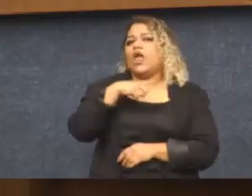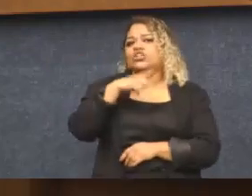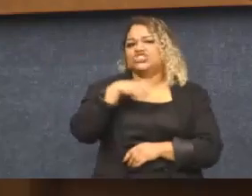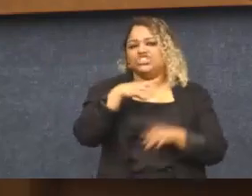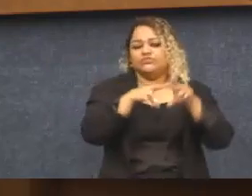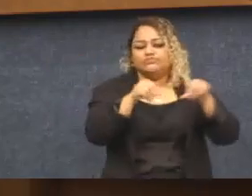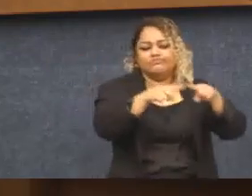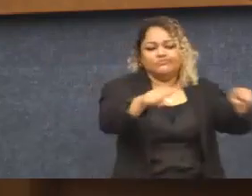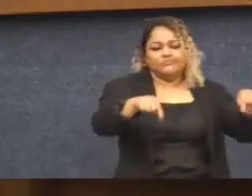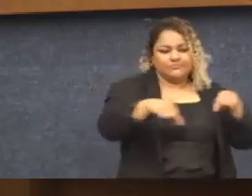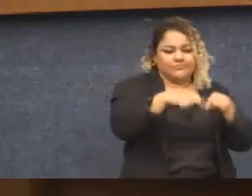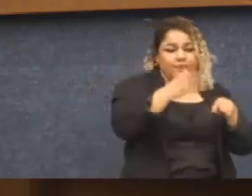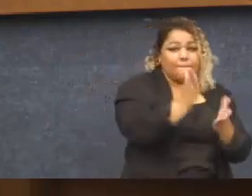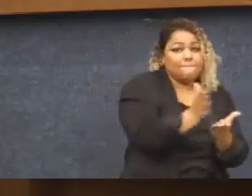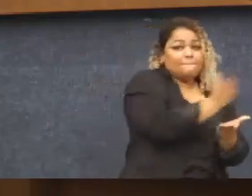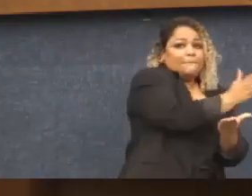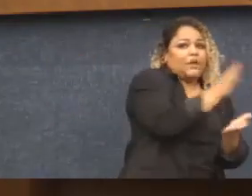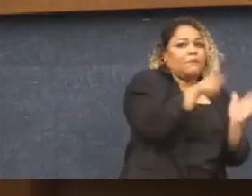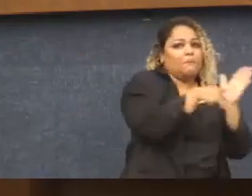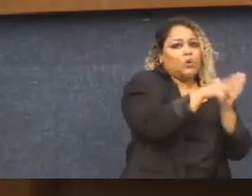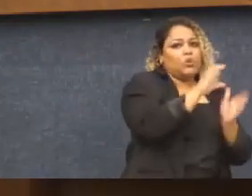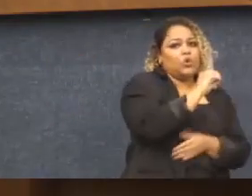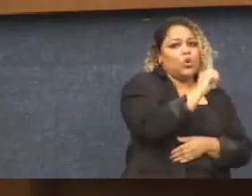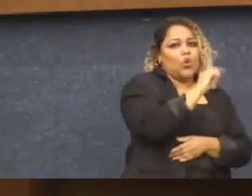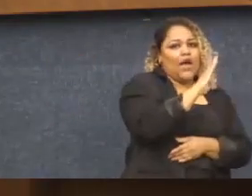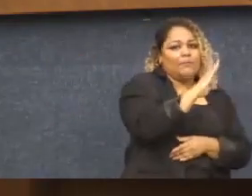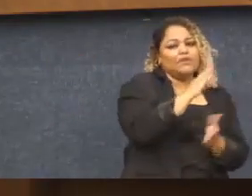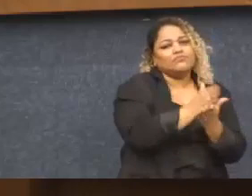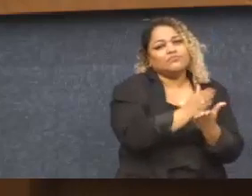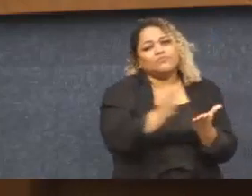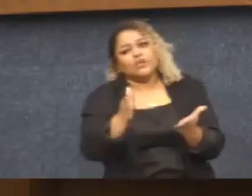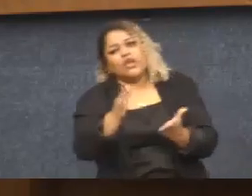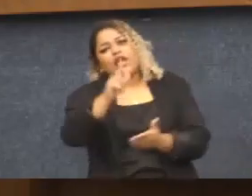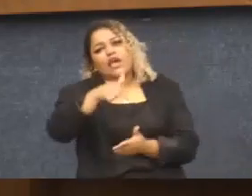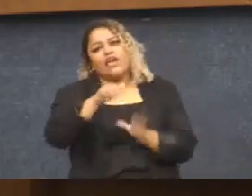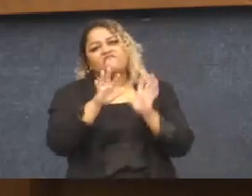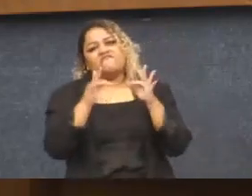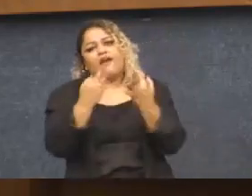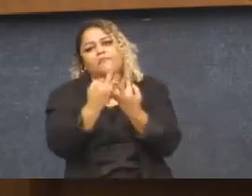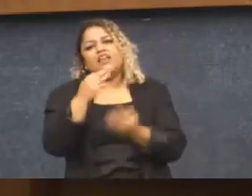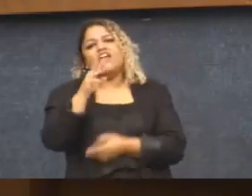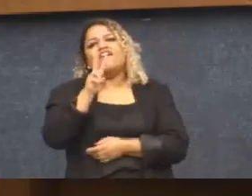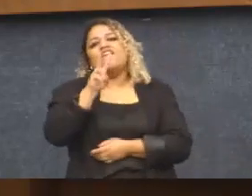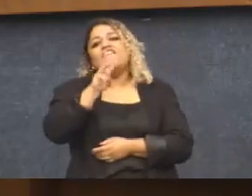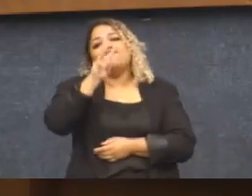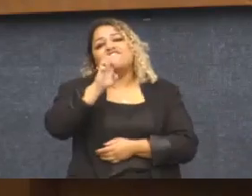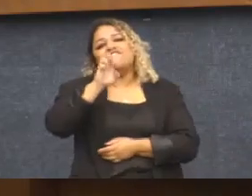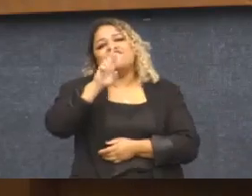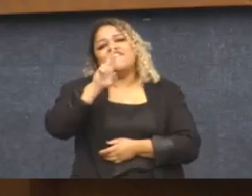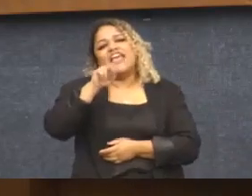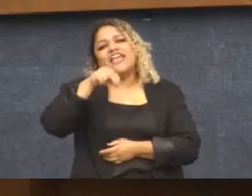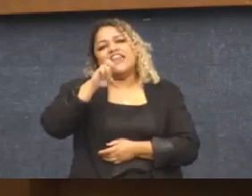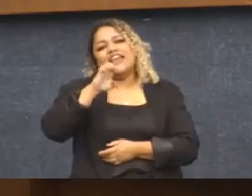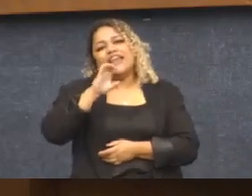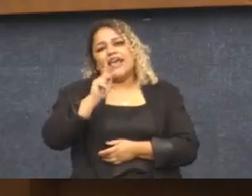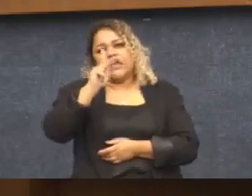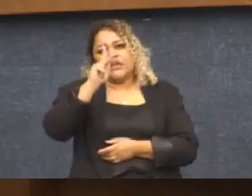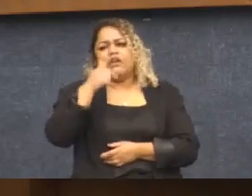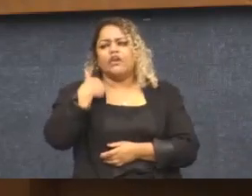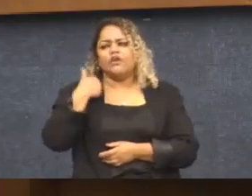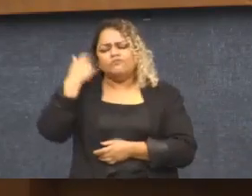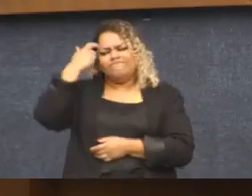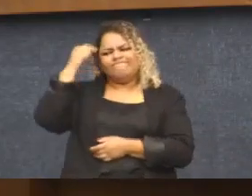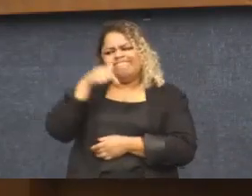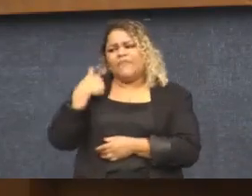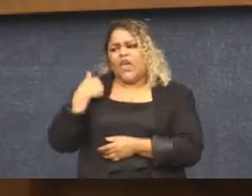que parte era da Coab e parte pertencia à família Werneck. E aí eu falei, bom, não posso votar um projeto que vai investir